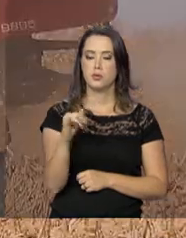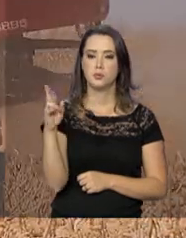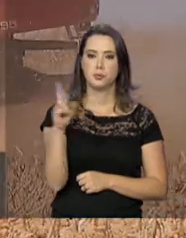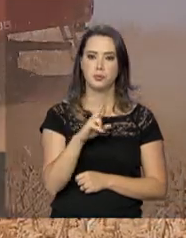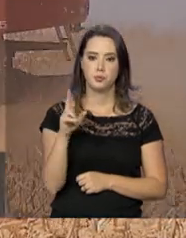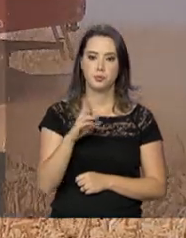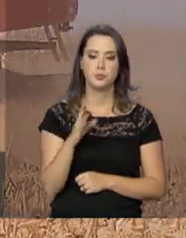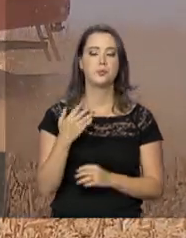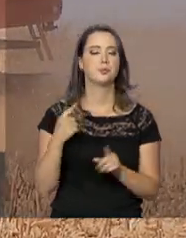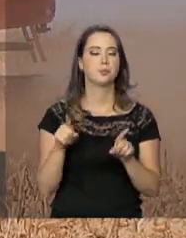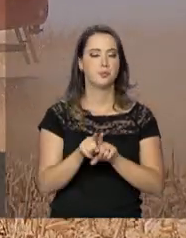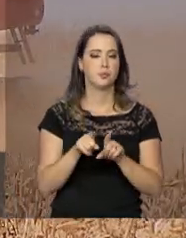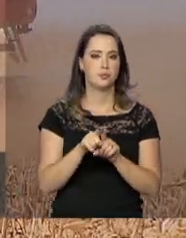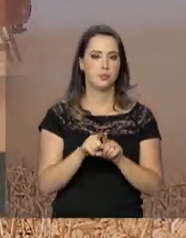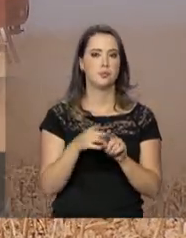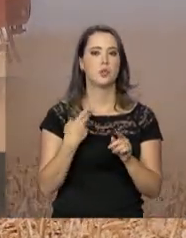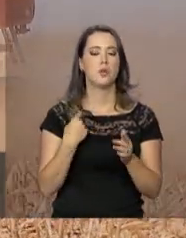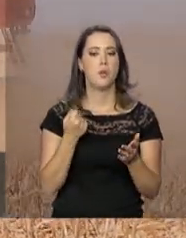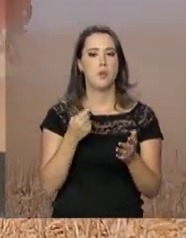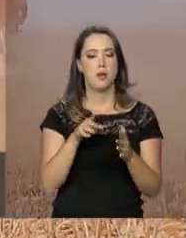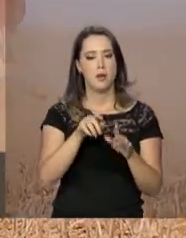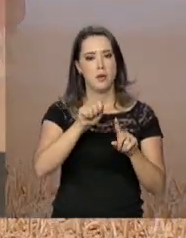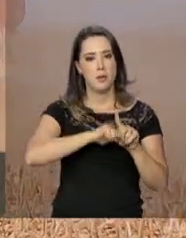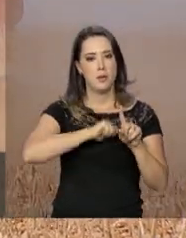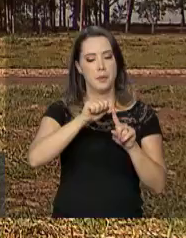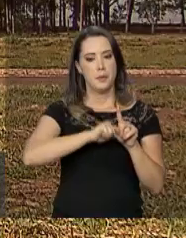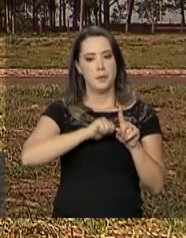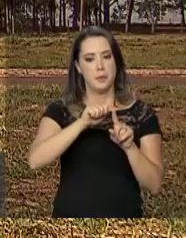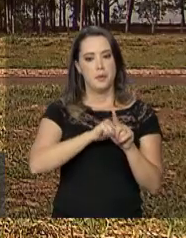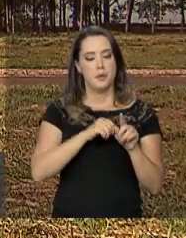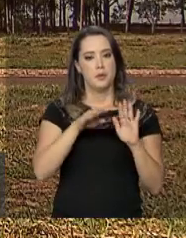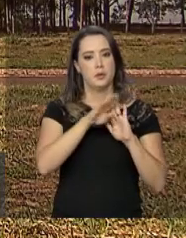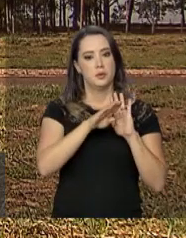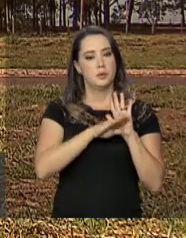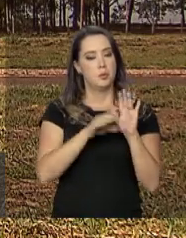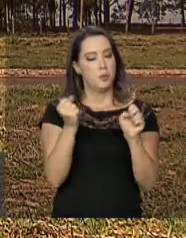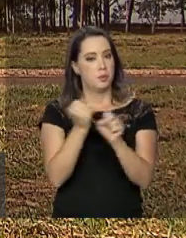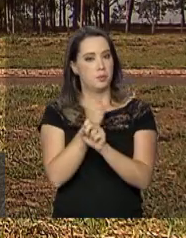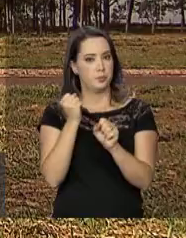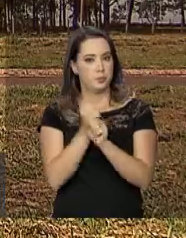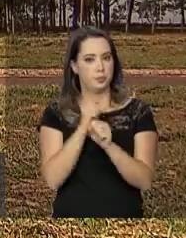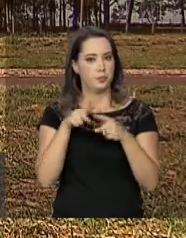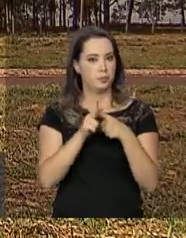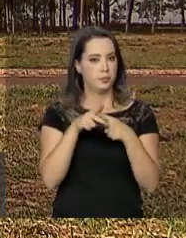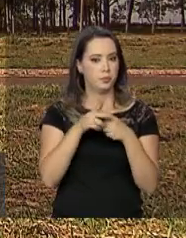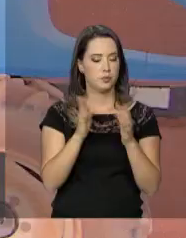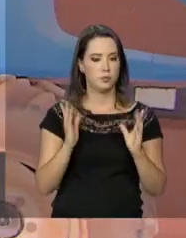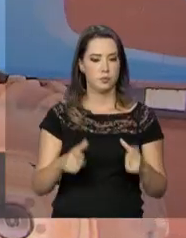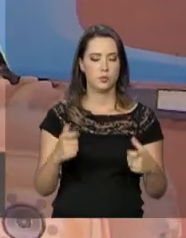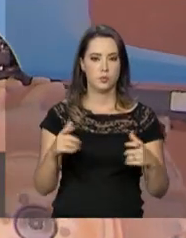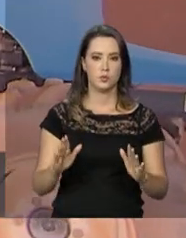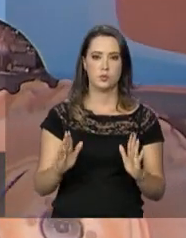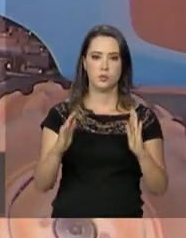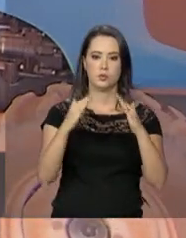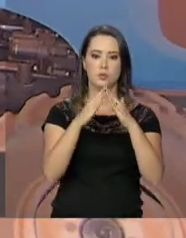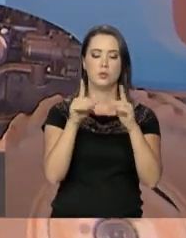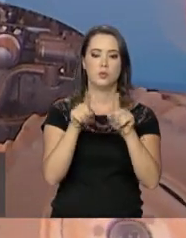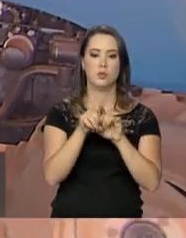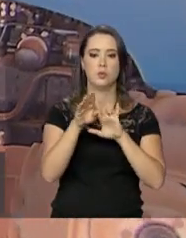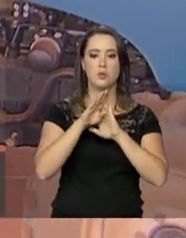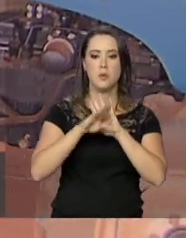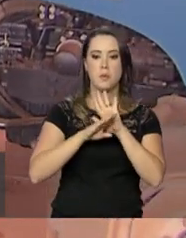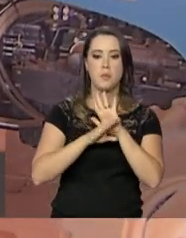34 bilhões de reais. Além do financiamento de custeio, o programa de construção e ampliação de armazéns e o programa